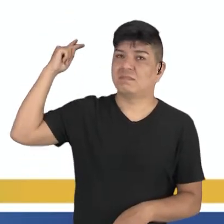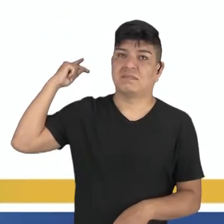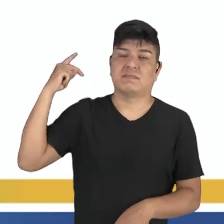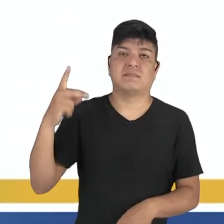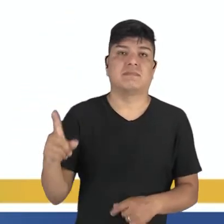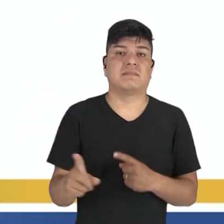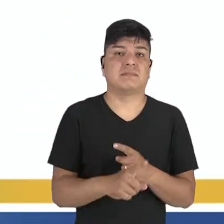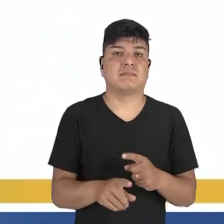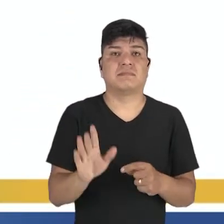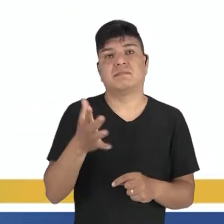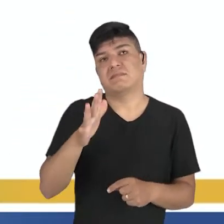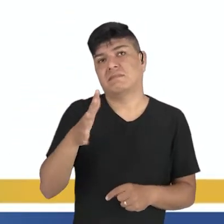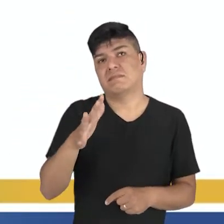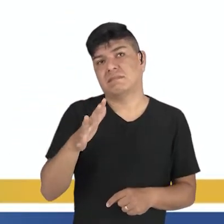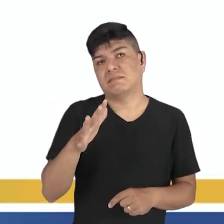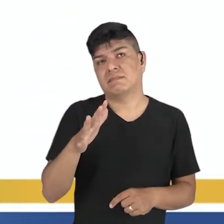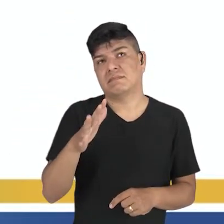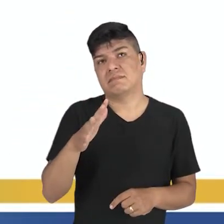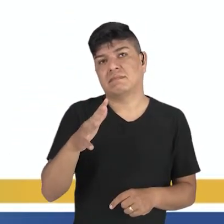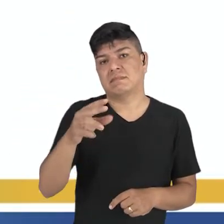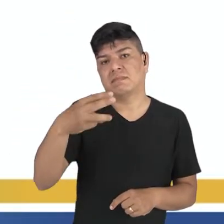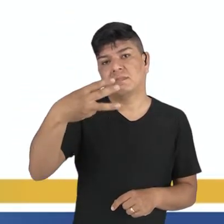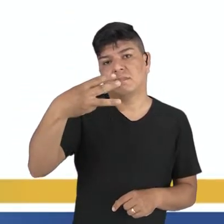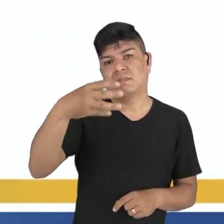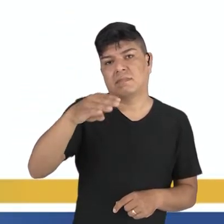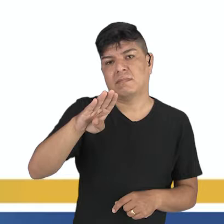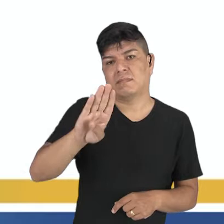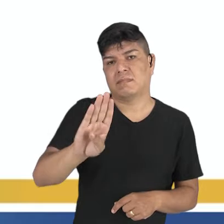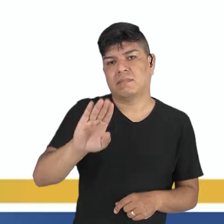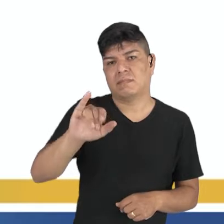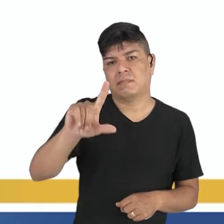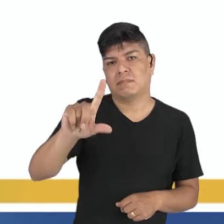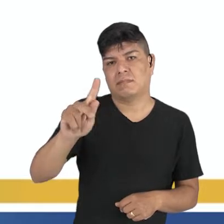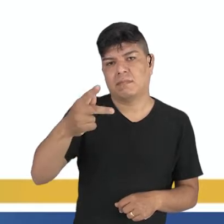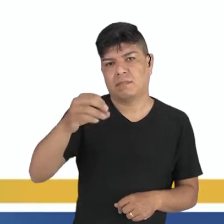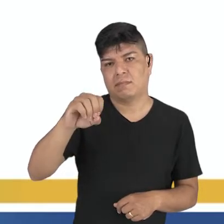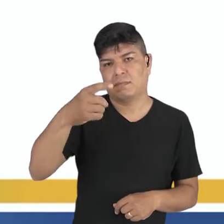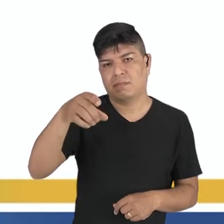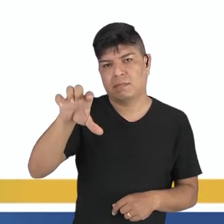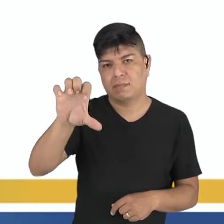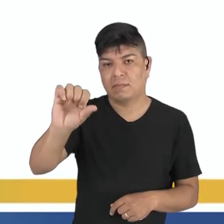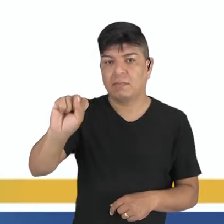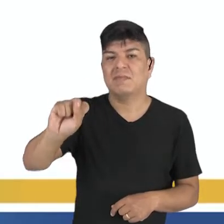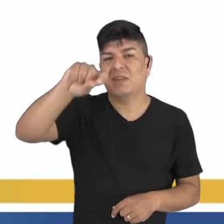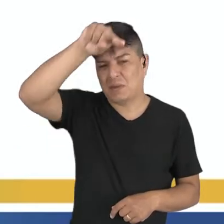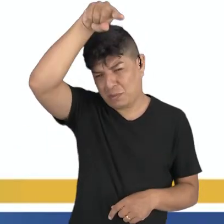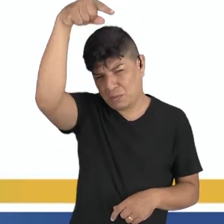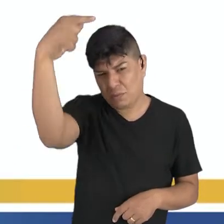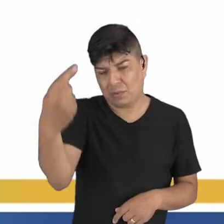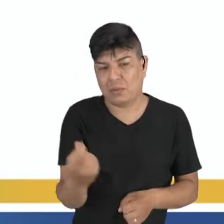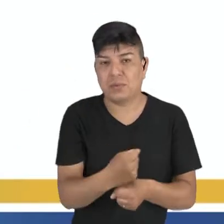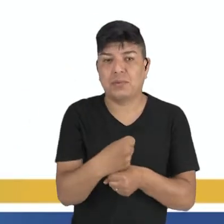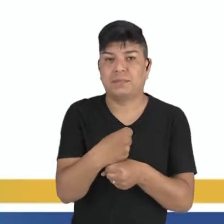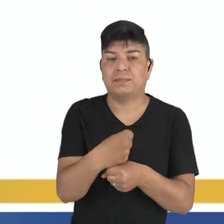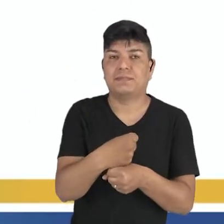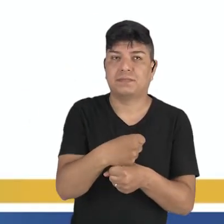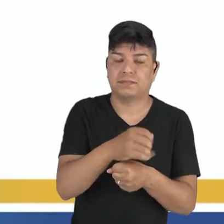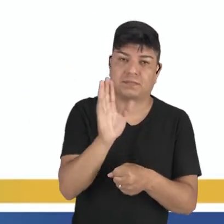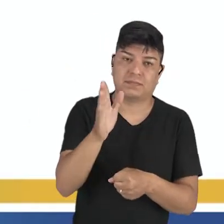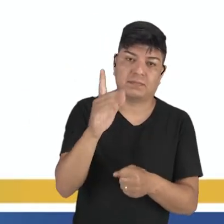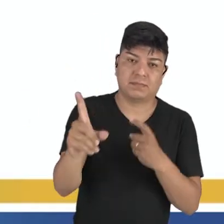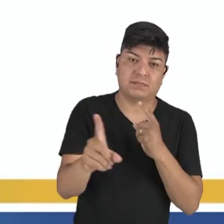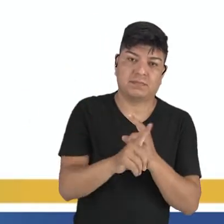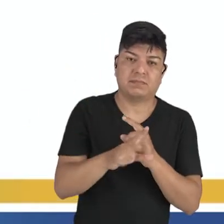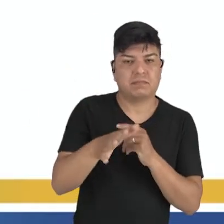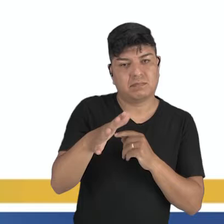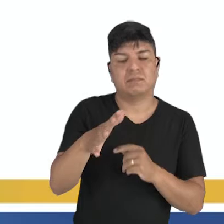identificados são datados de mais ou menos 3 bilhões de anos. Então já foram encontrados registros, né, de organismos de